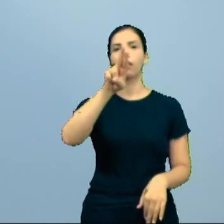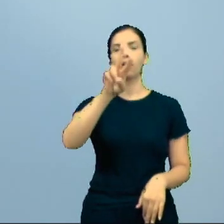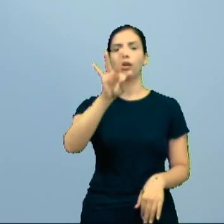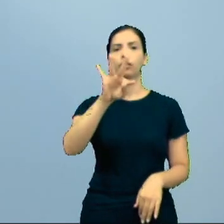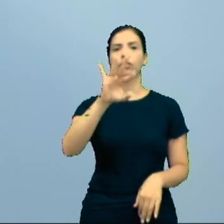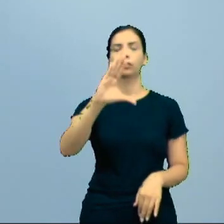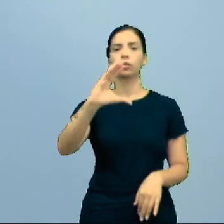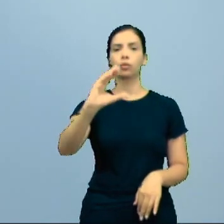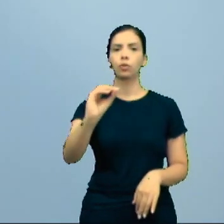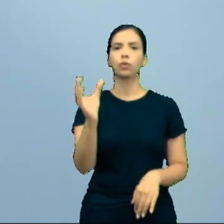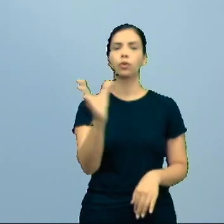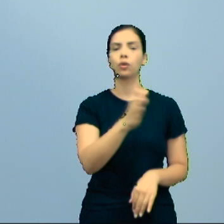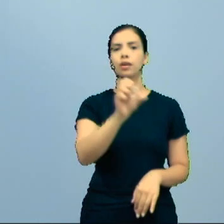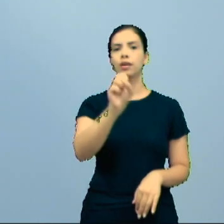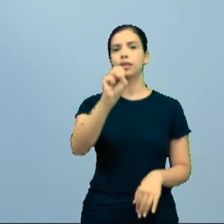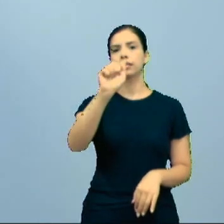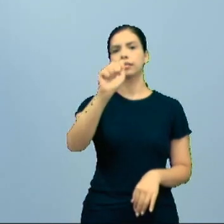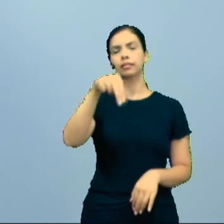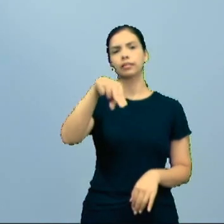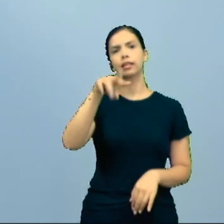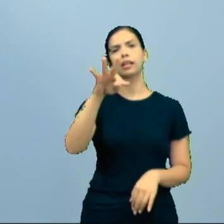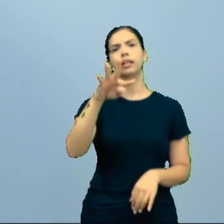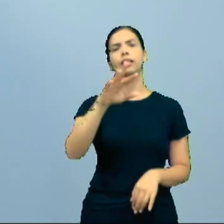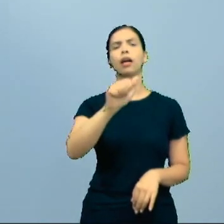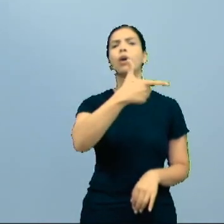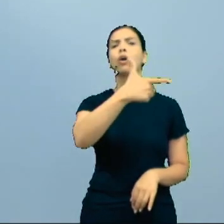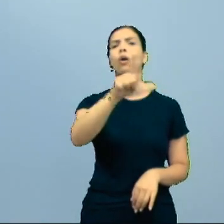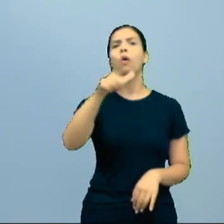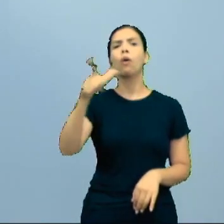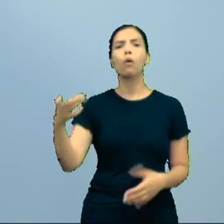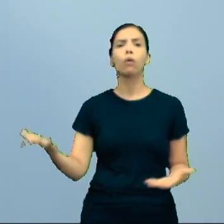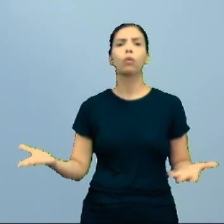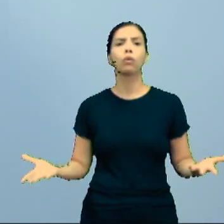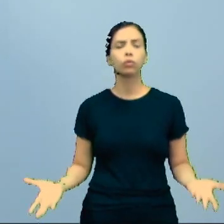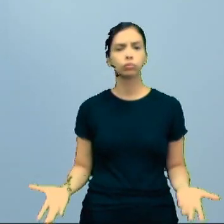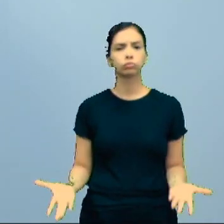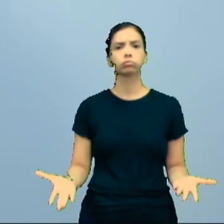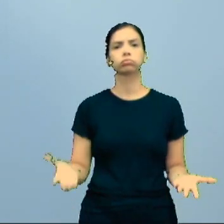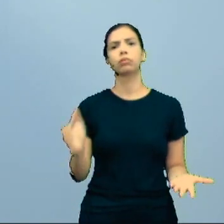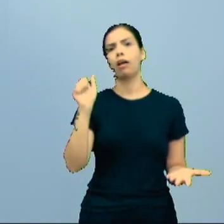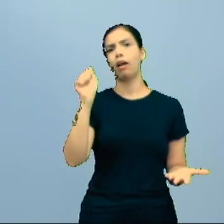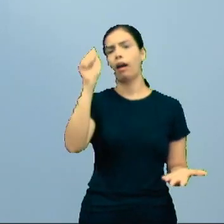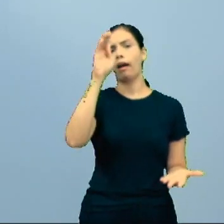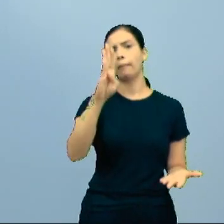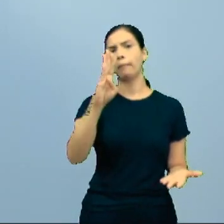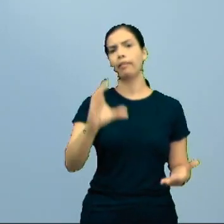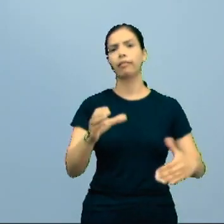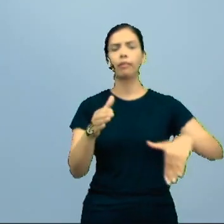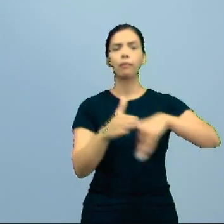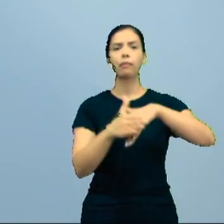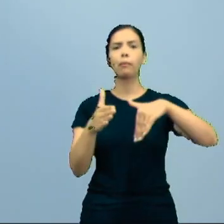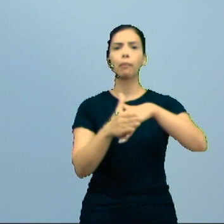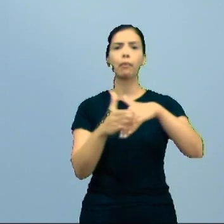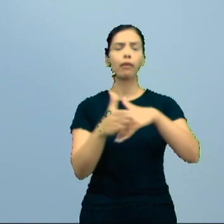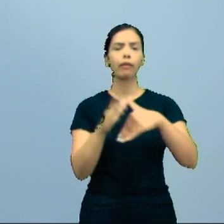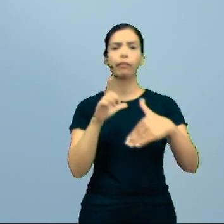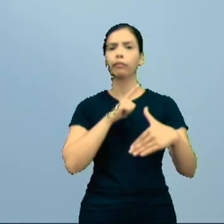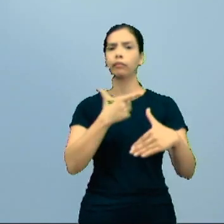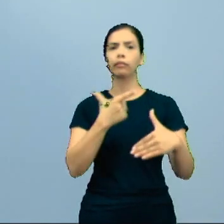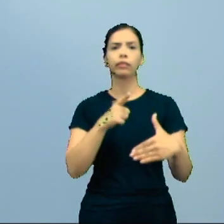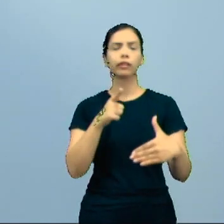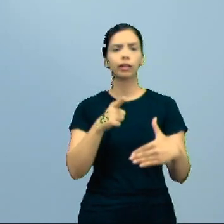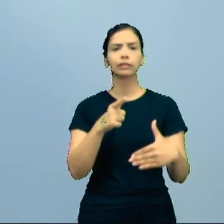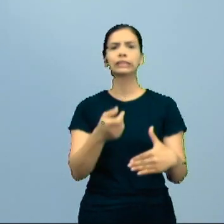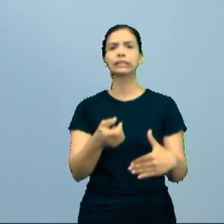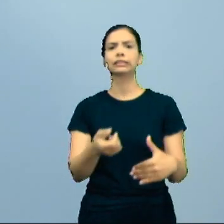clubes disputam o Campeonato Pernambucano da Série A? E da Série B, quantos disputam? E os que não estão nem na Série A nem na Série B, estão tentando